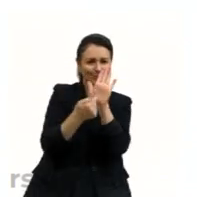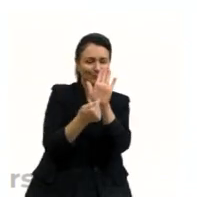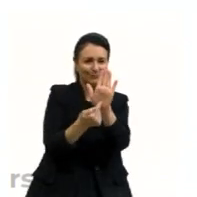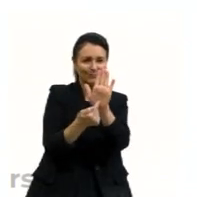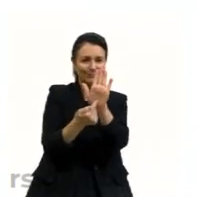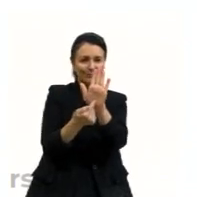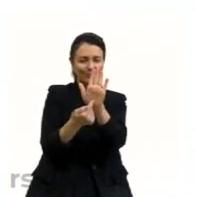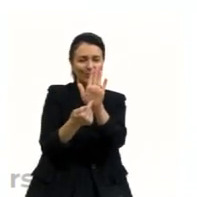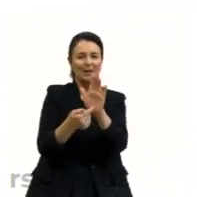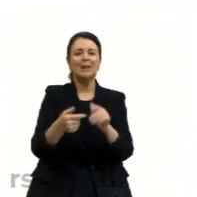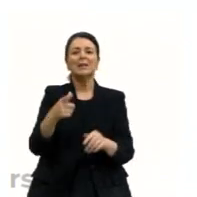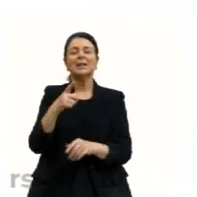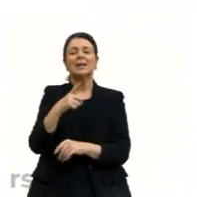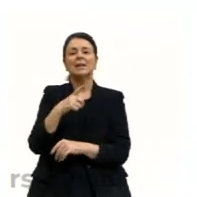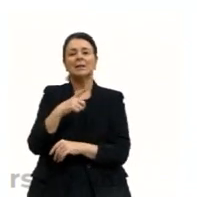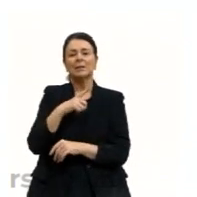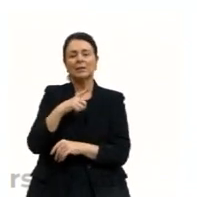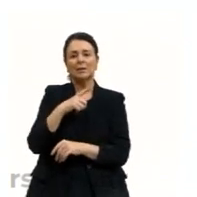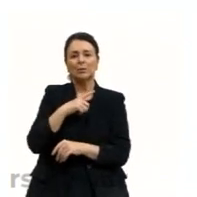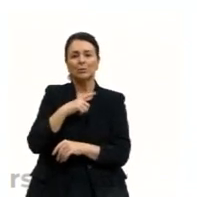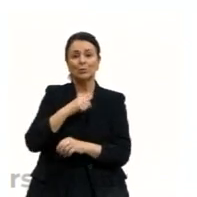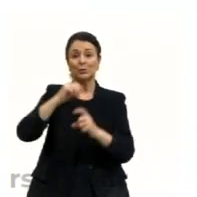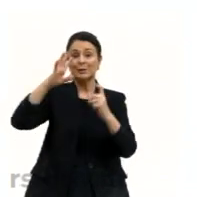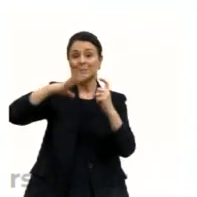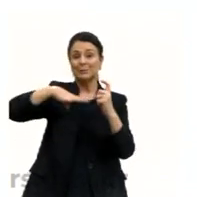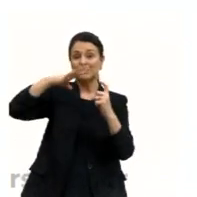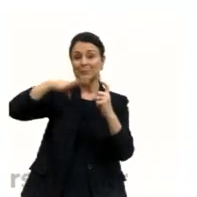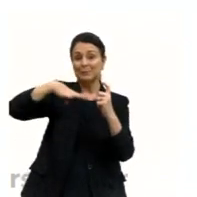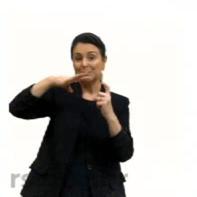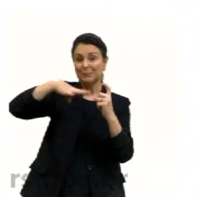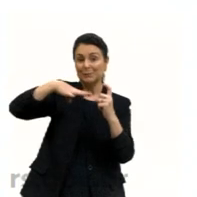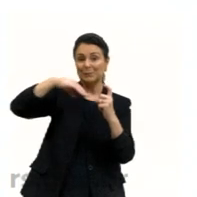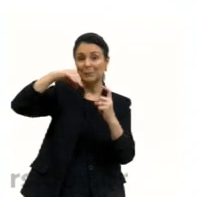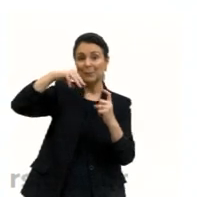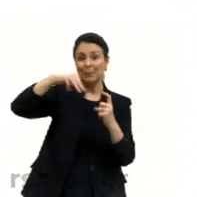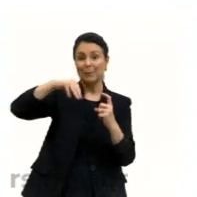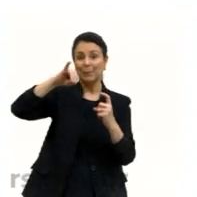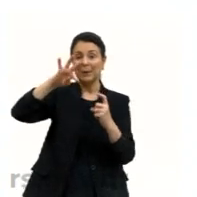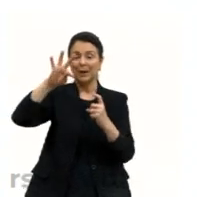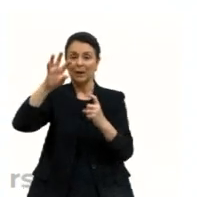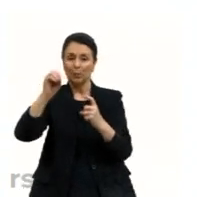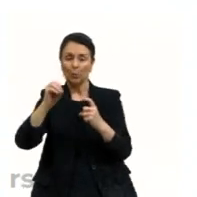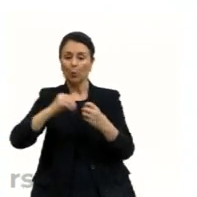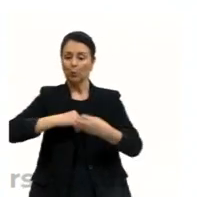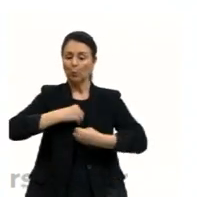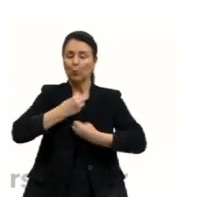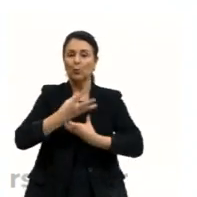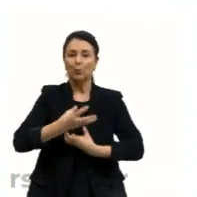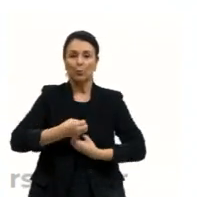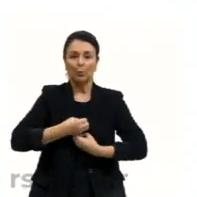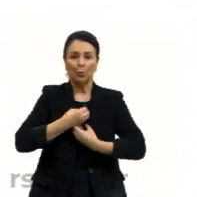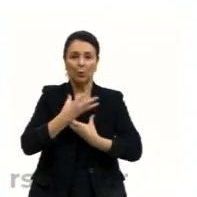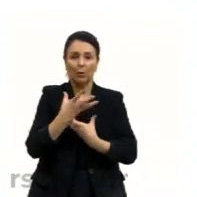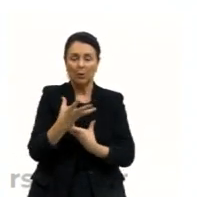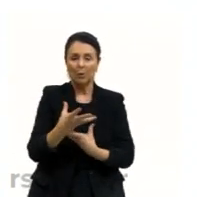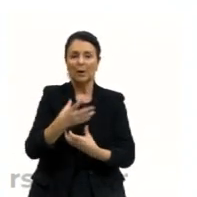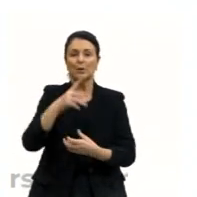carregam todo consigo essa questão dos mitos estão nos poemas do Homero